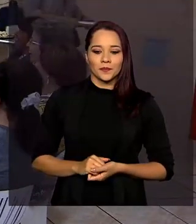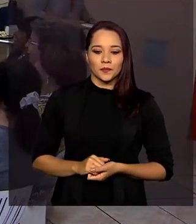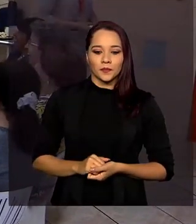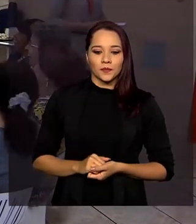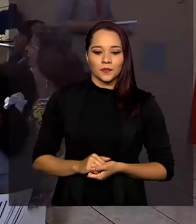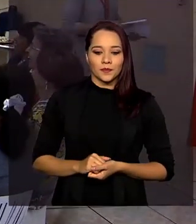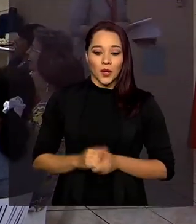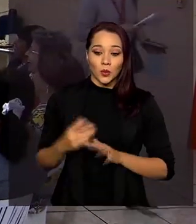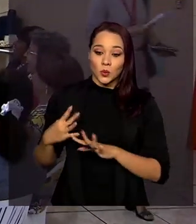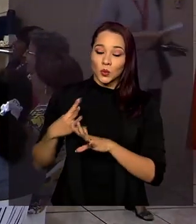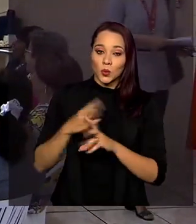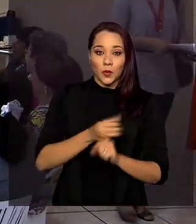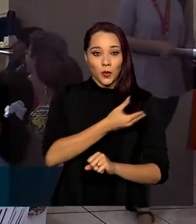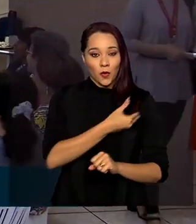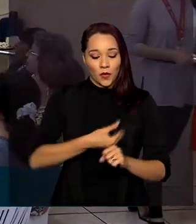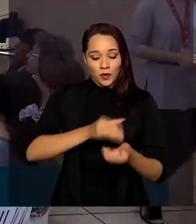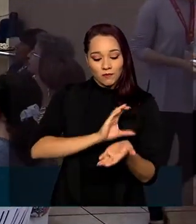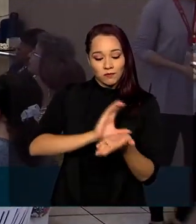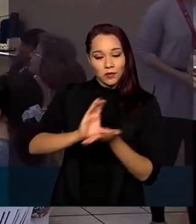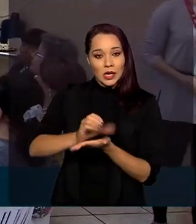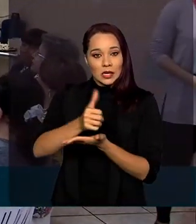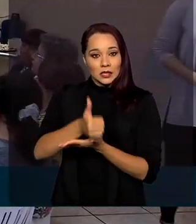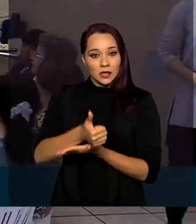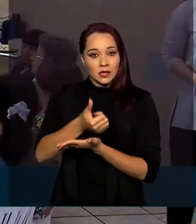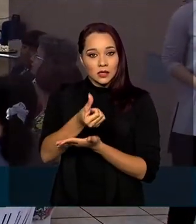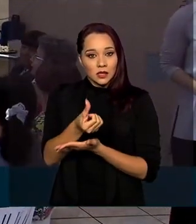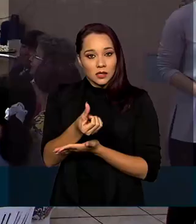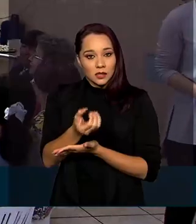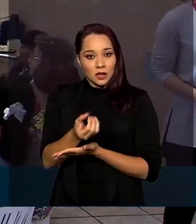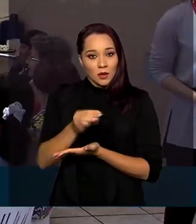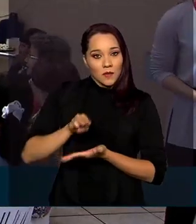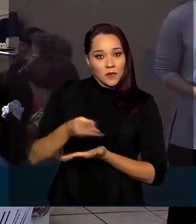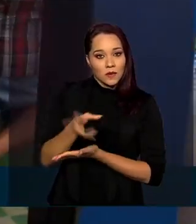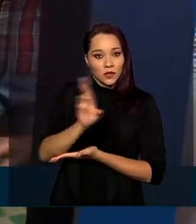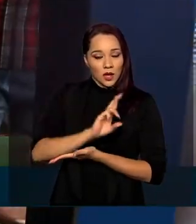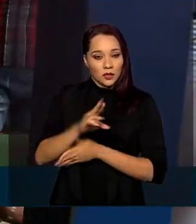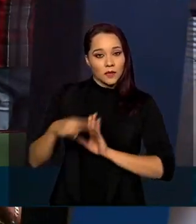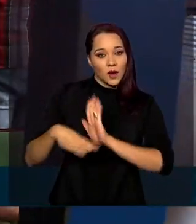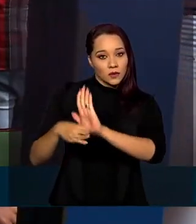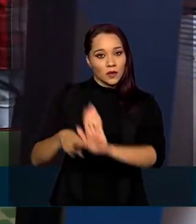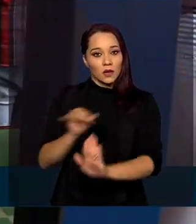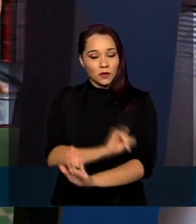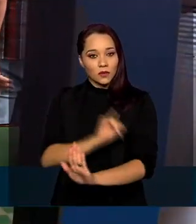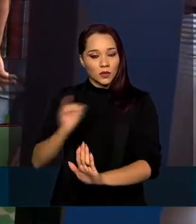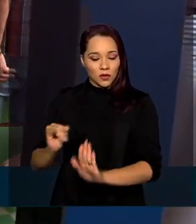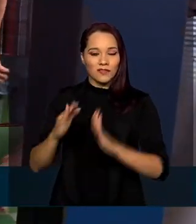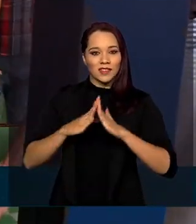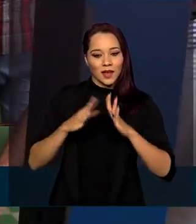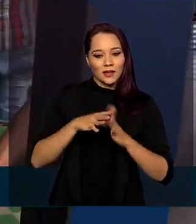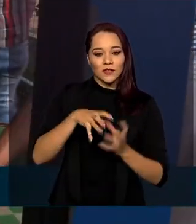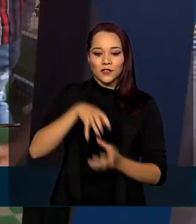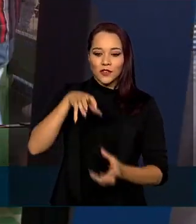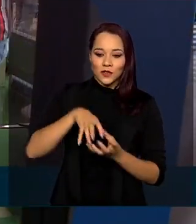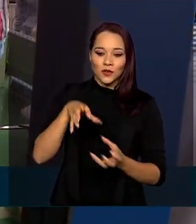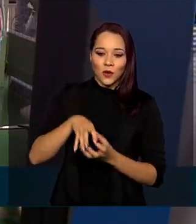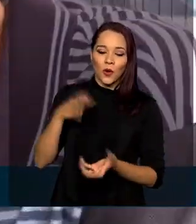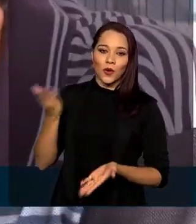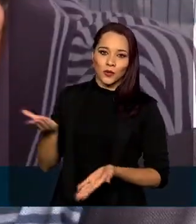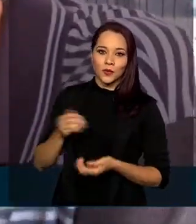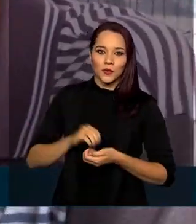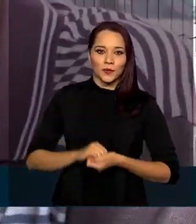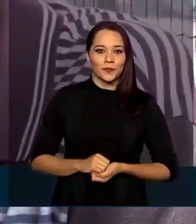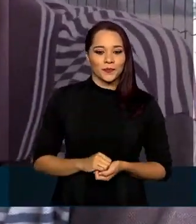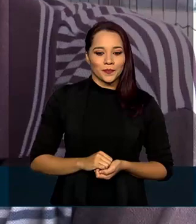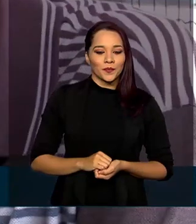Ao todo, governo vai destinar 160 milhões de reais para ajudar as instituições que abrigam idosos, como as ilus ou casas de